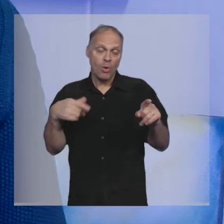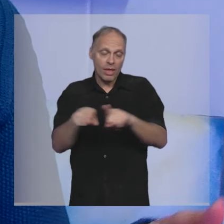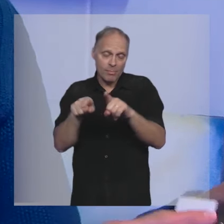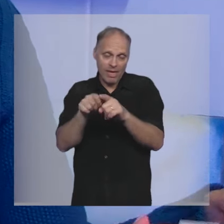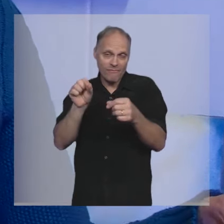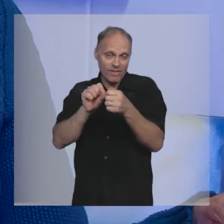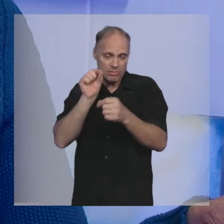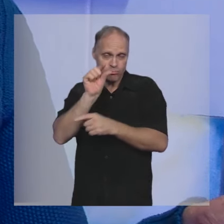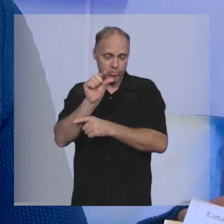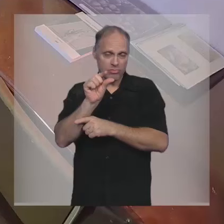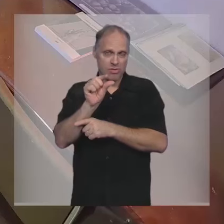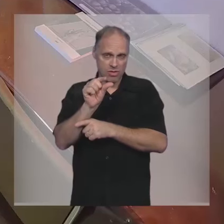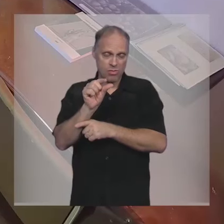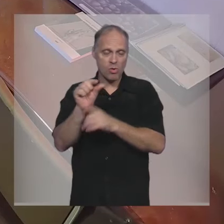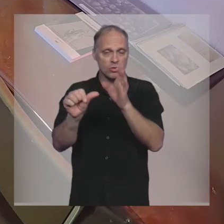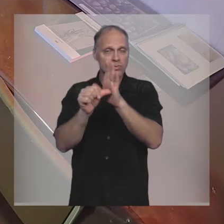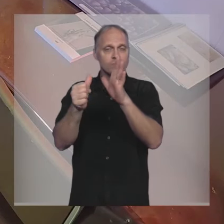os